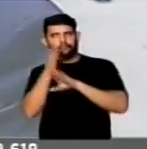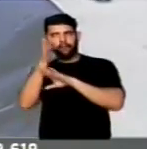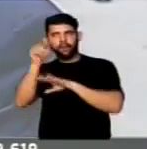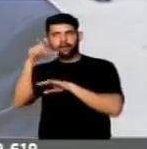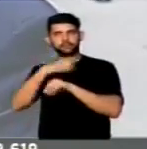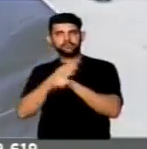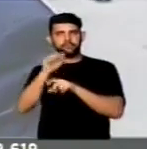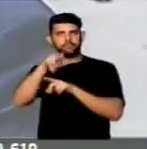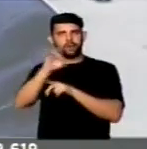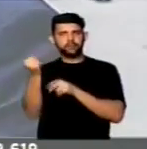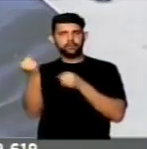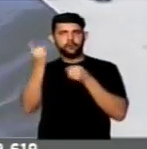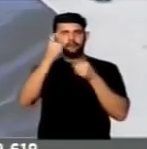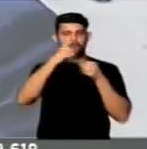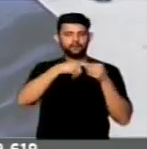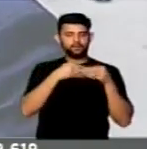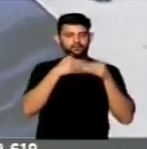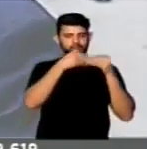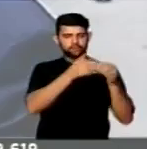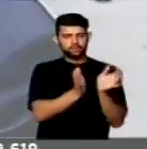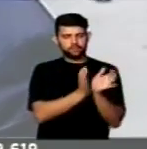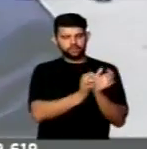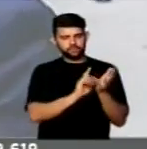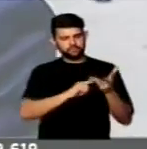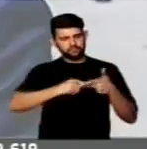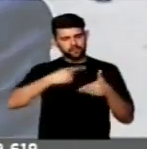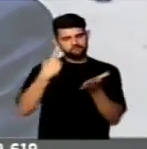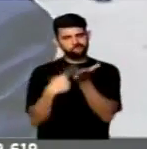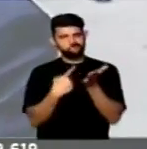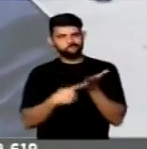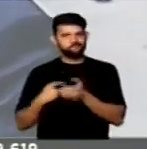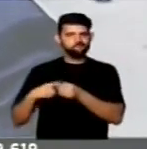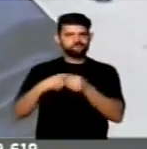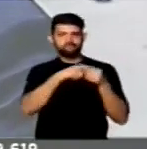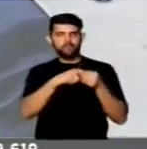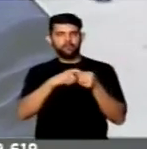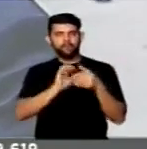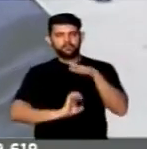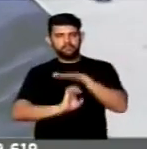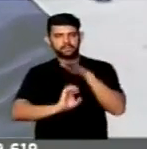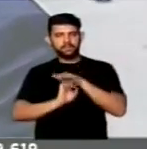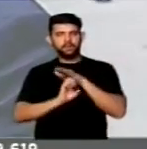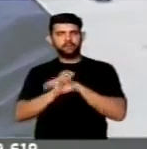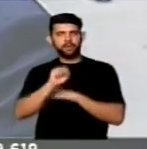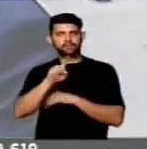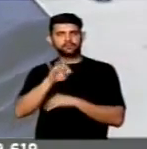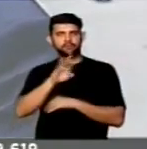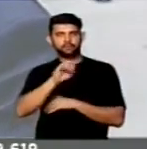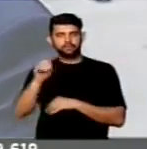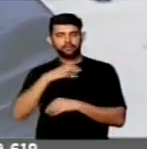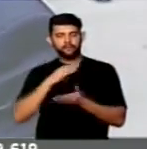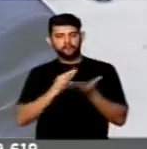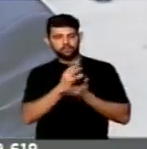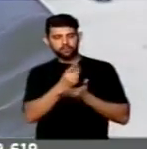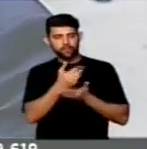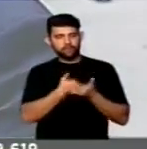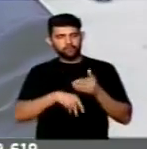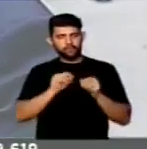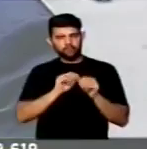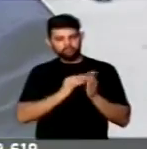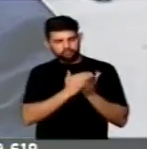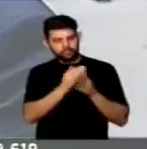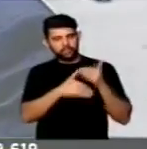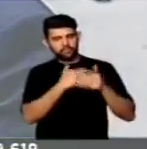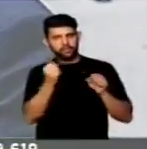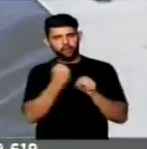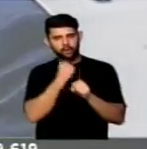China, e em seu retorno trouxe na bagagem diversos acordos firmados com empresários asiáticos. Investimentos que vão dar andamento